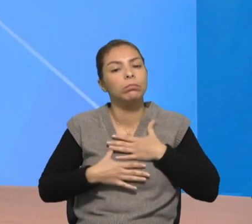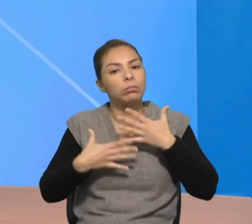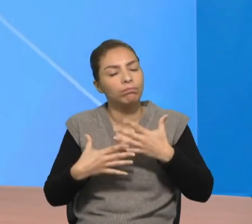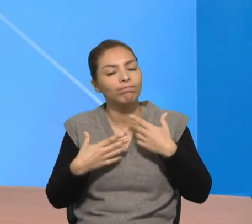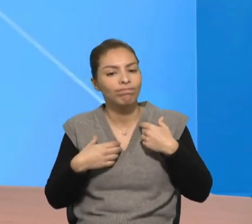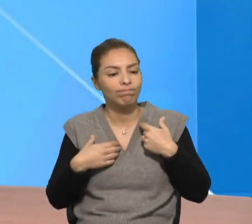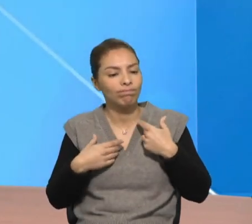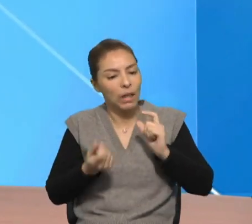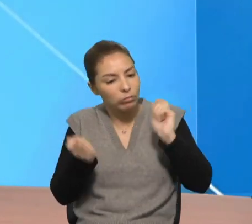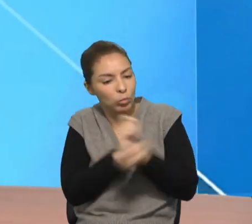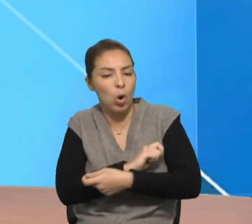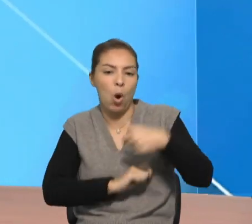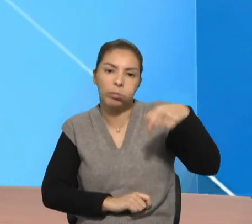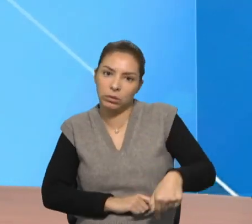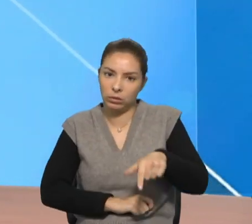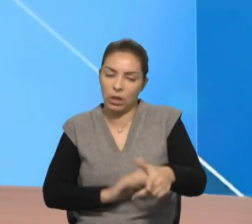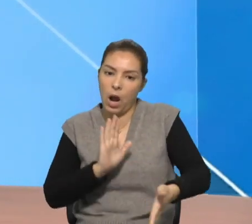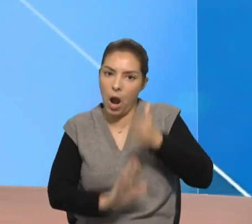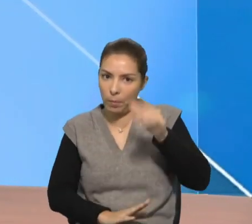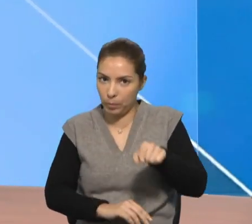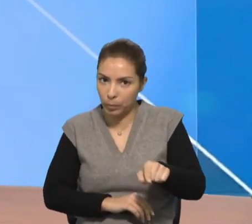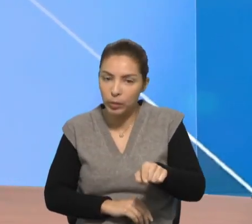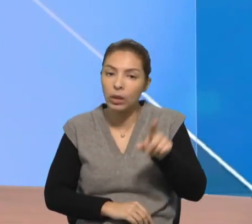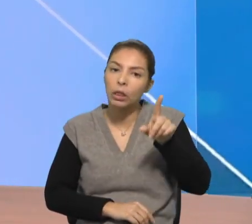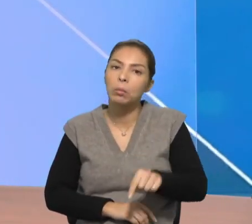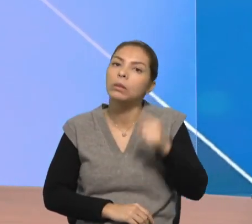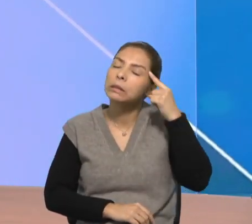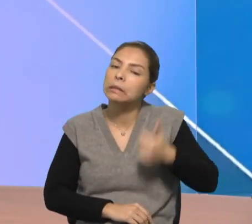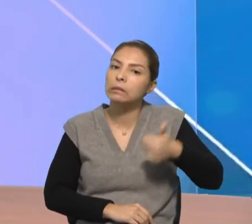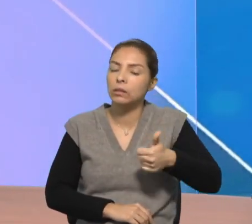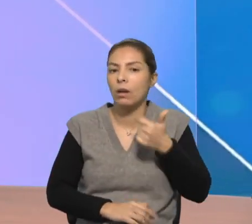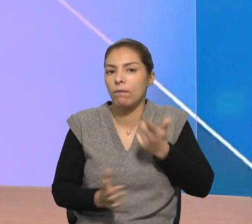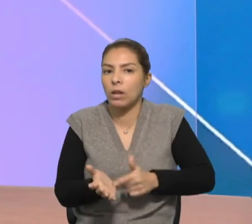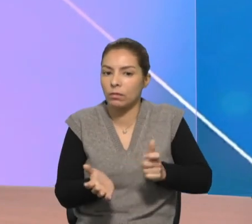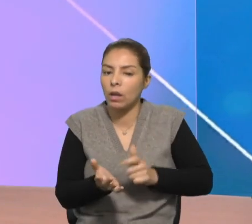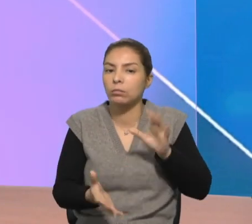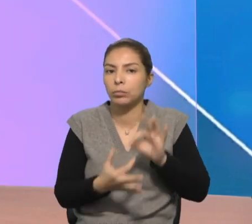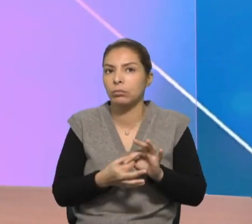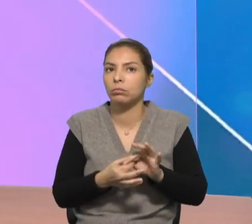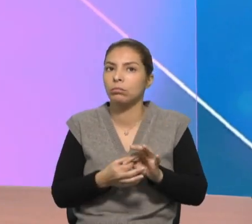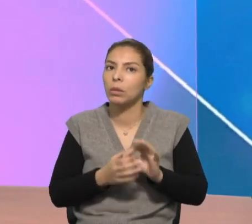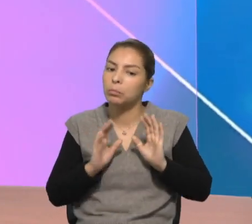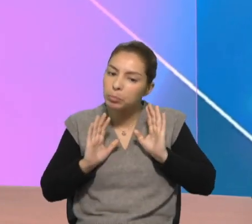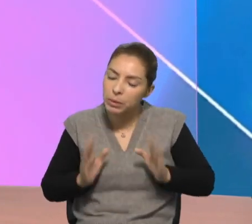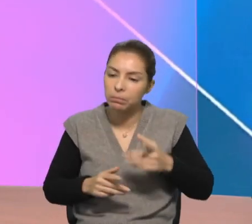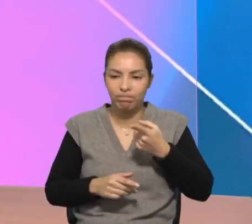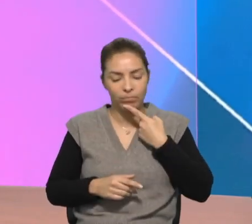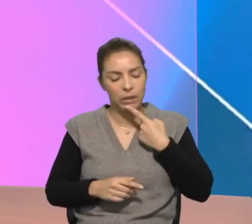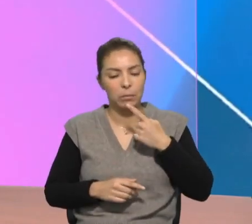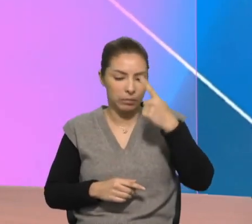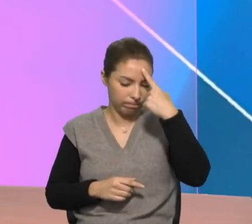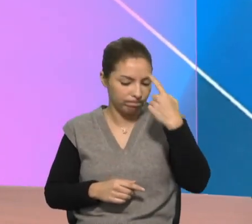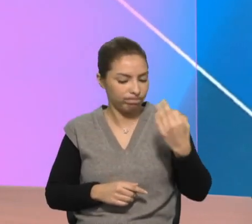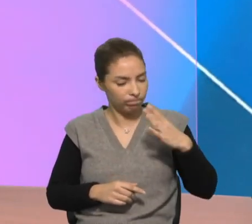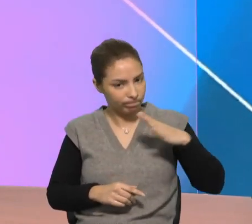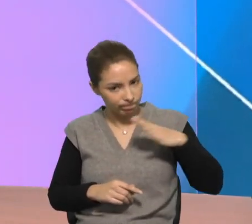quererem mudanças já muito rápidas e outros apontarem para a necessidade paulatina de se irem percebendo quais são as